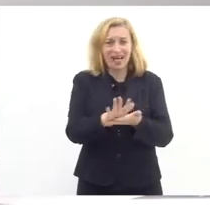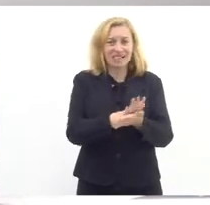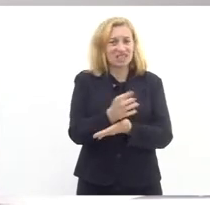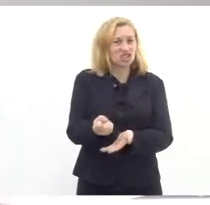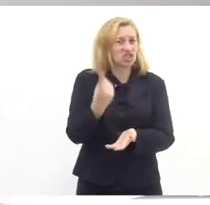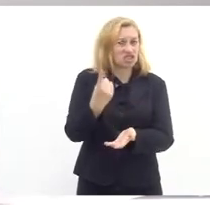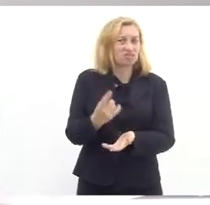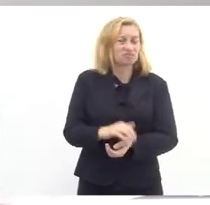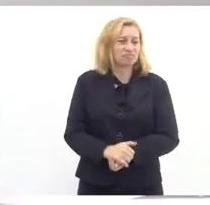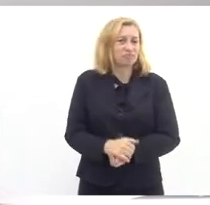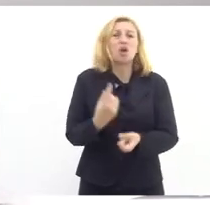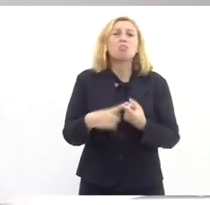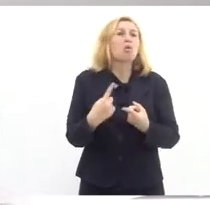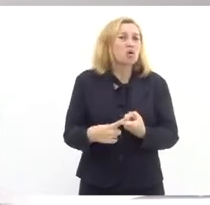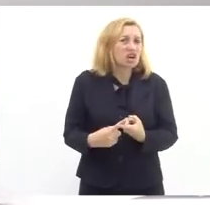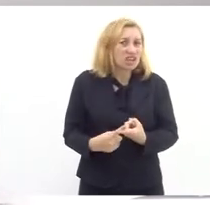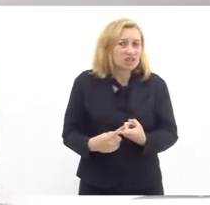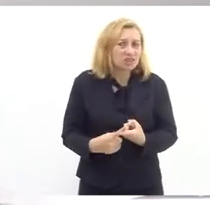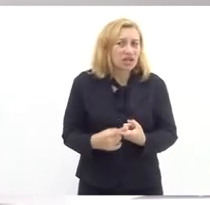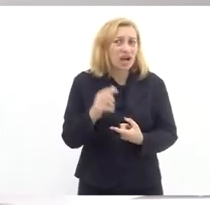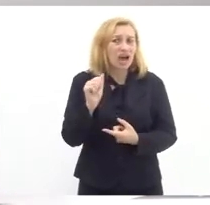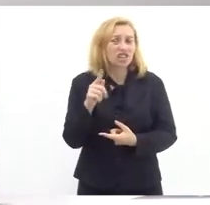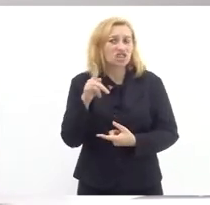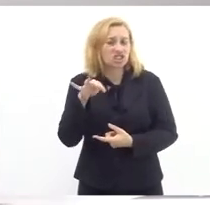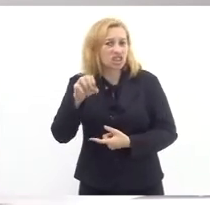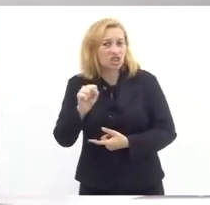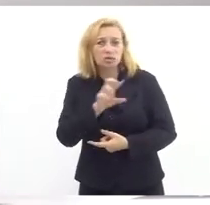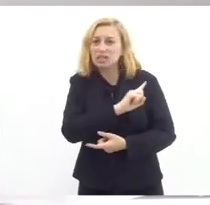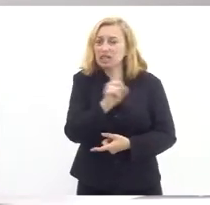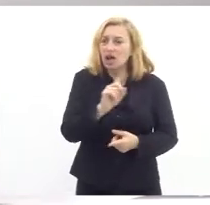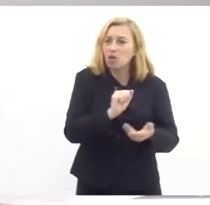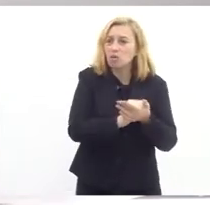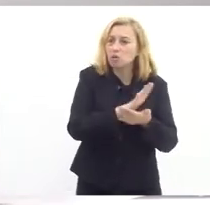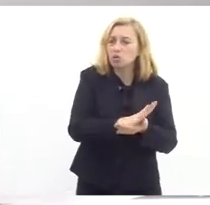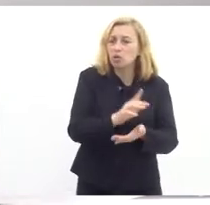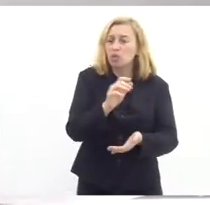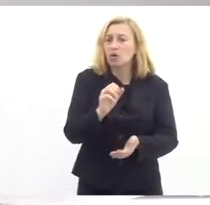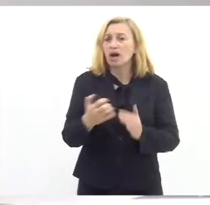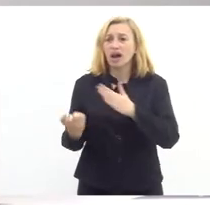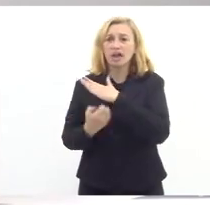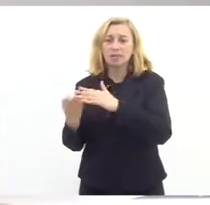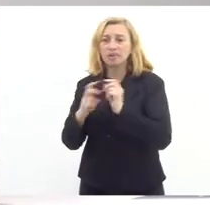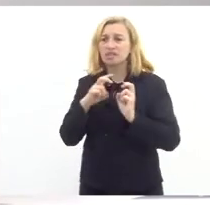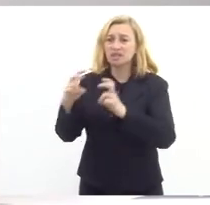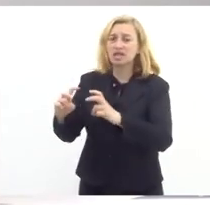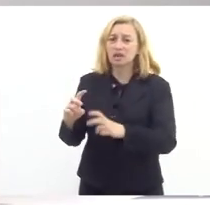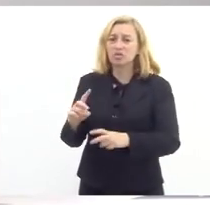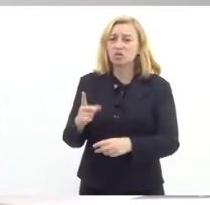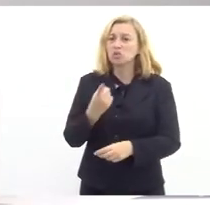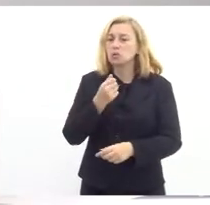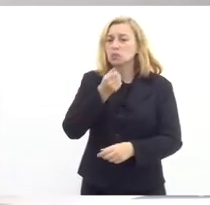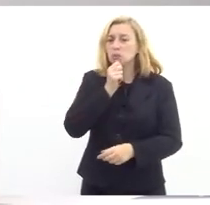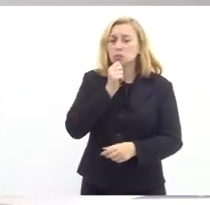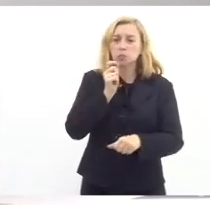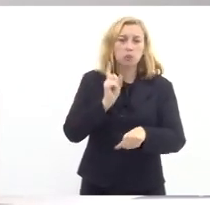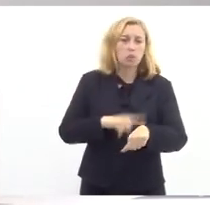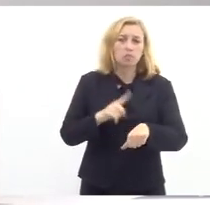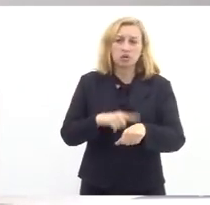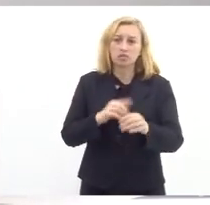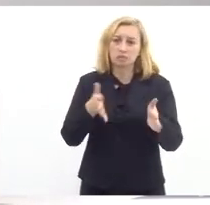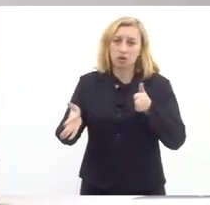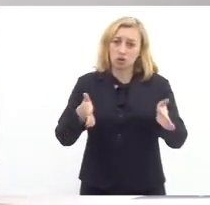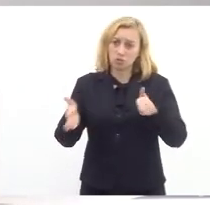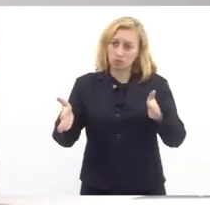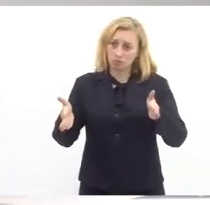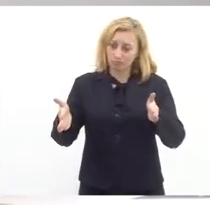estranhar o porquê que a GETRANSP não multou a Supervia em momento nenhum durante esse período. Até porque, durante